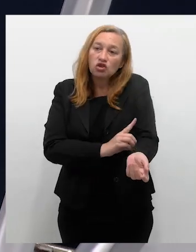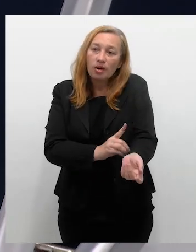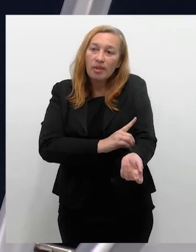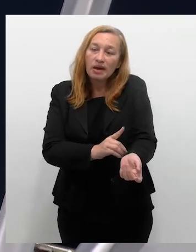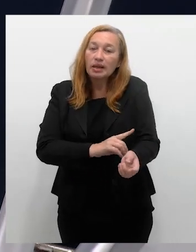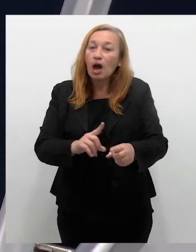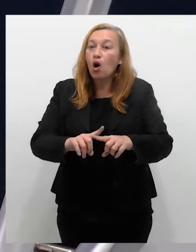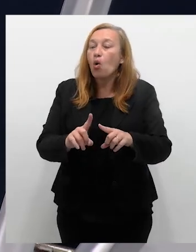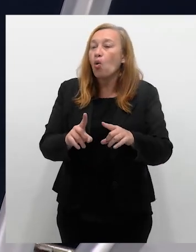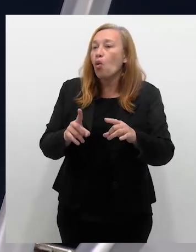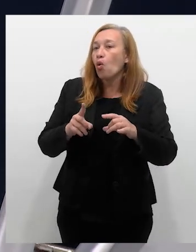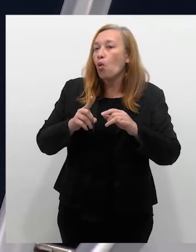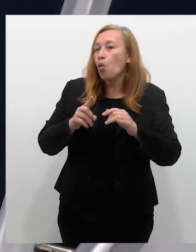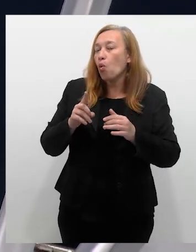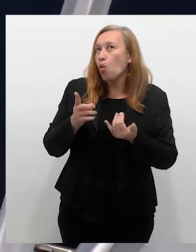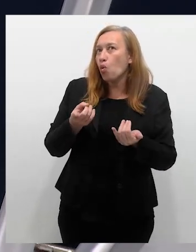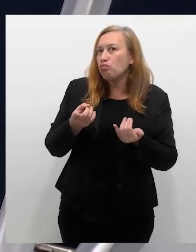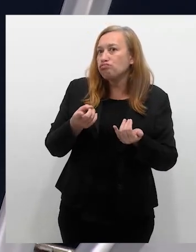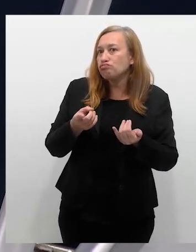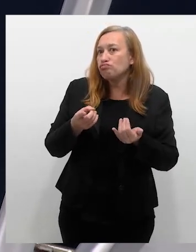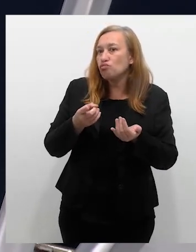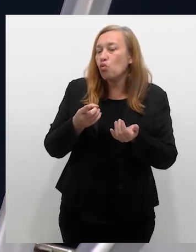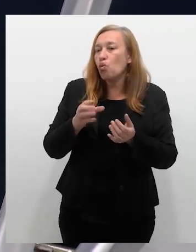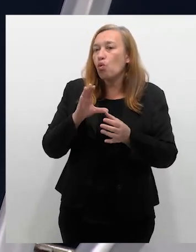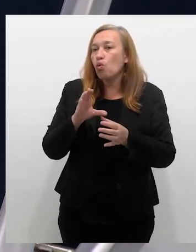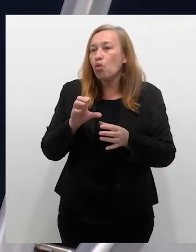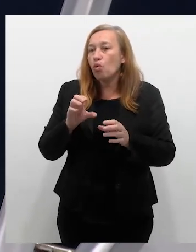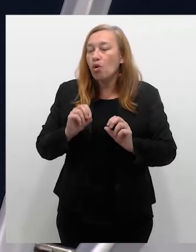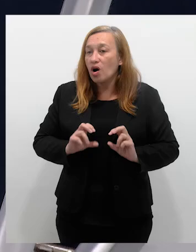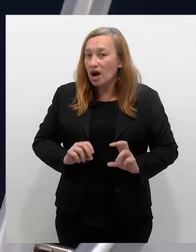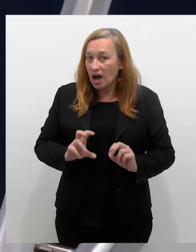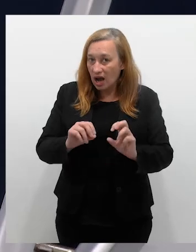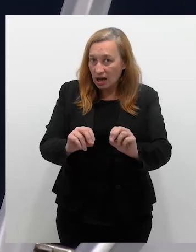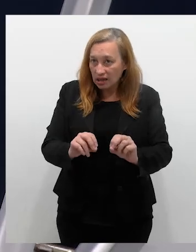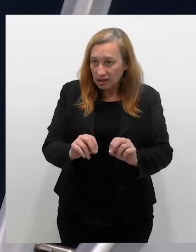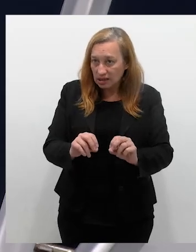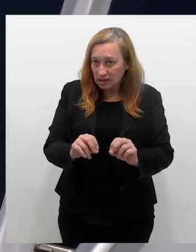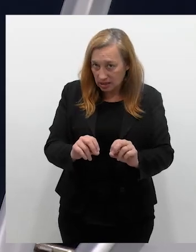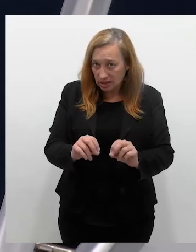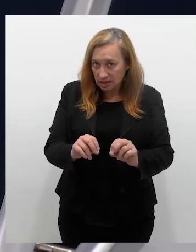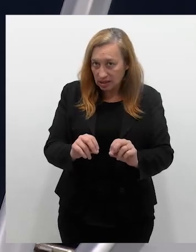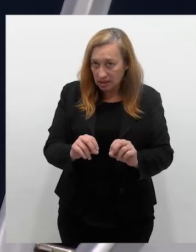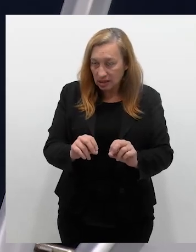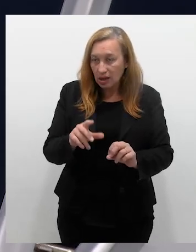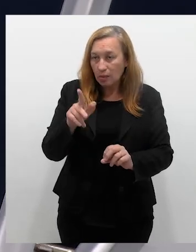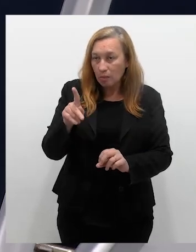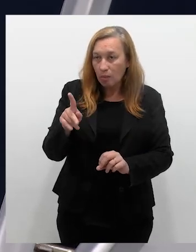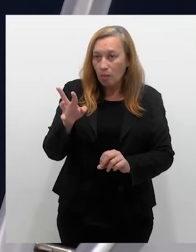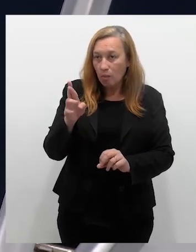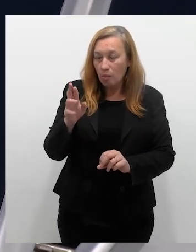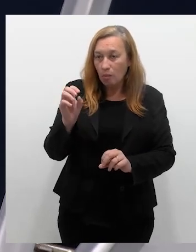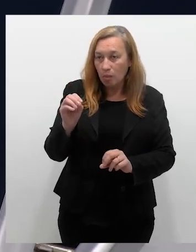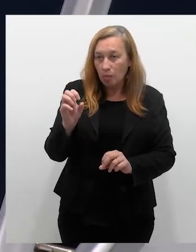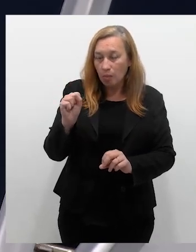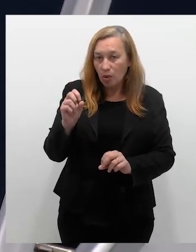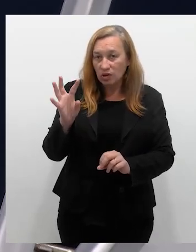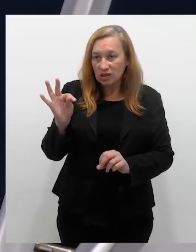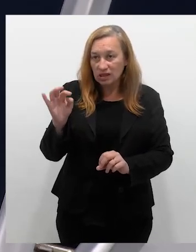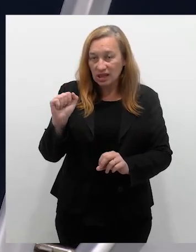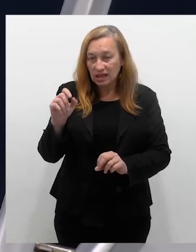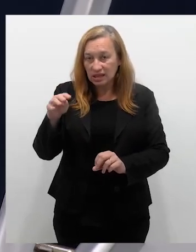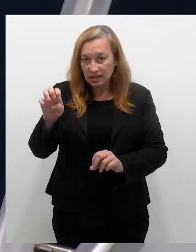mais publicidade e ninguém fala sobre o diabetes. Então eu falei para ela, Solange, a gente precisa fazer uma publicidade em relação ao diabetes,